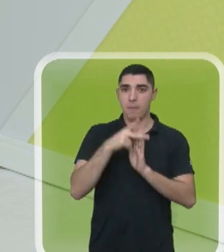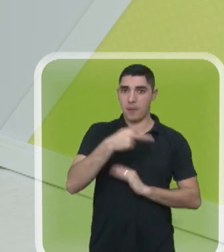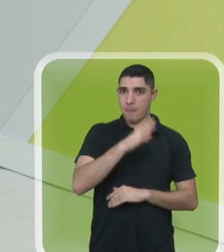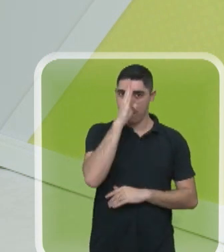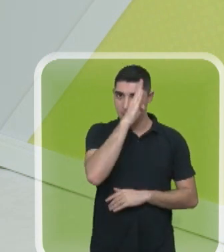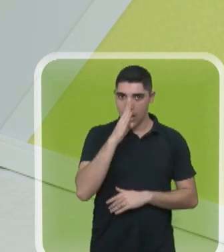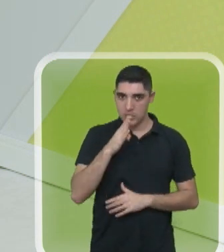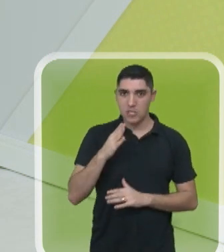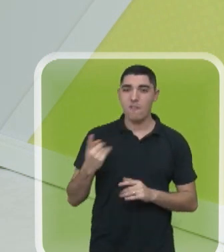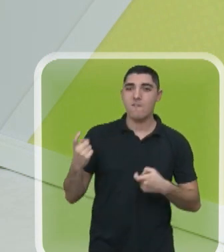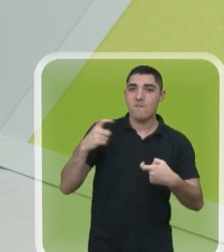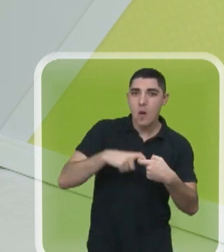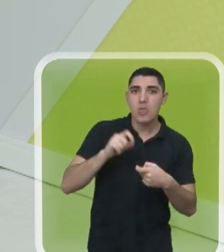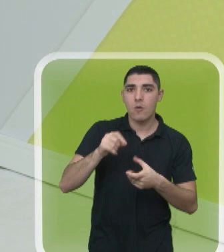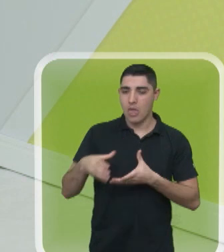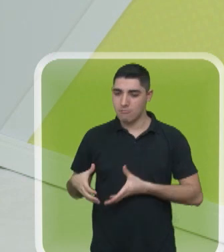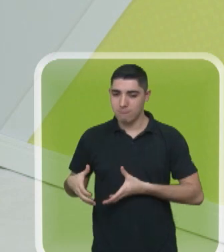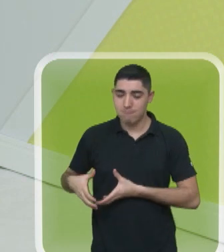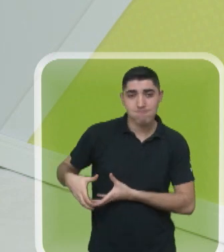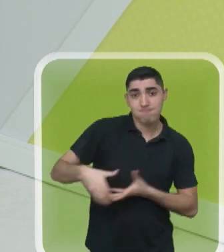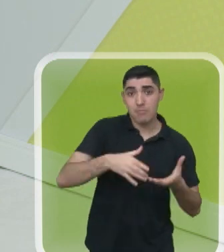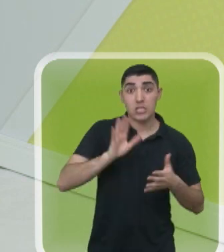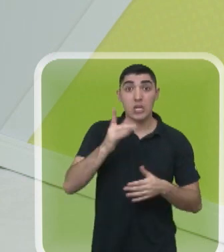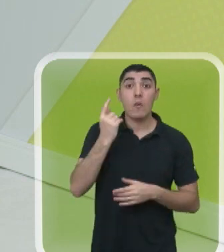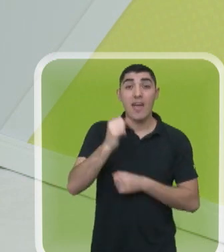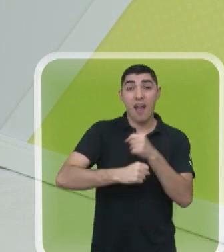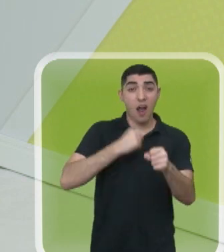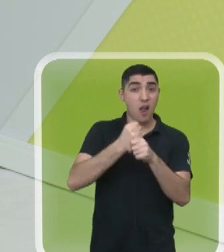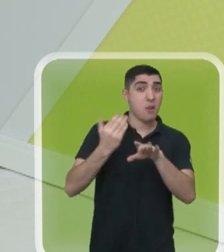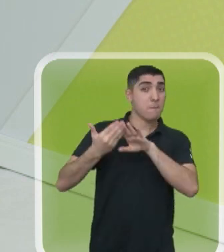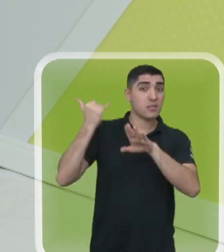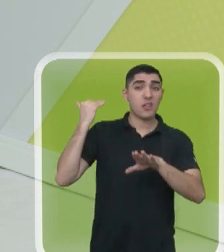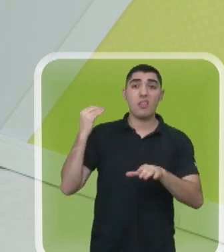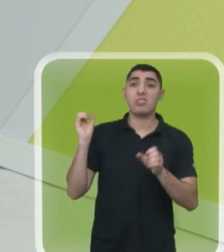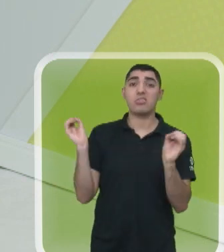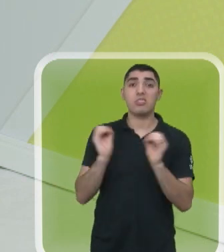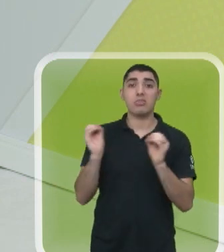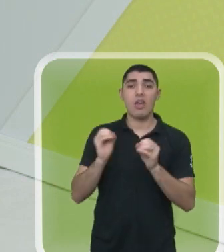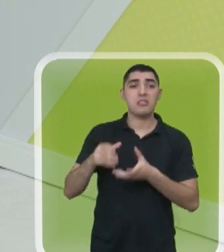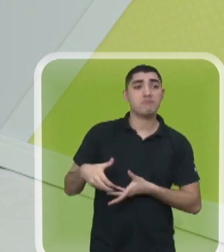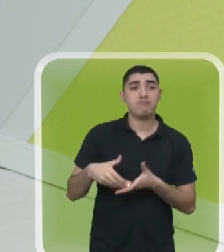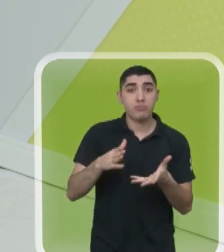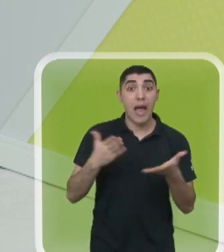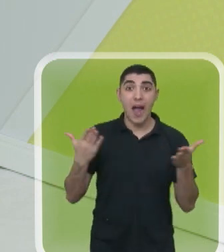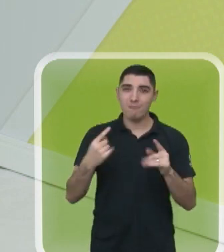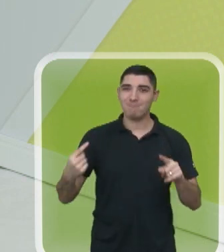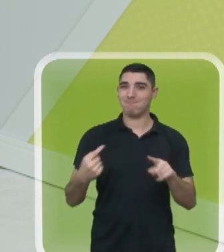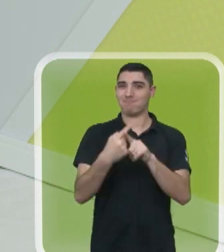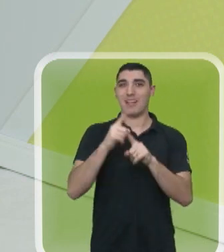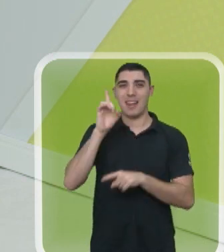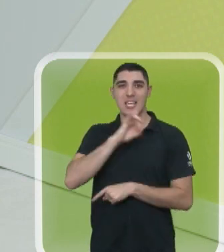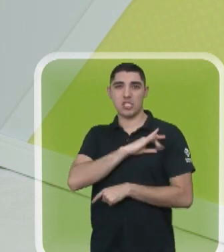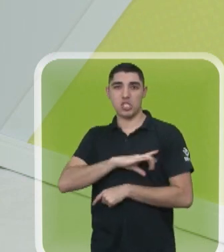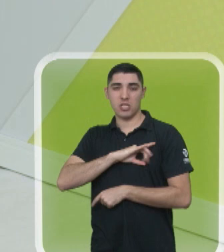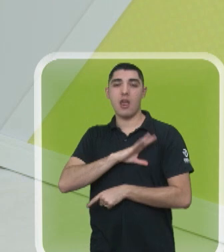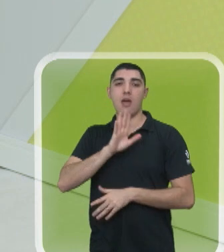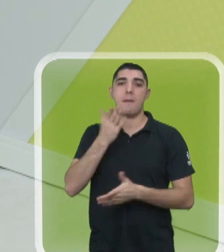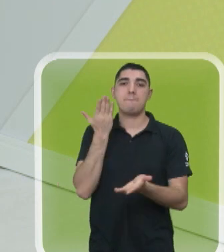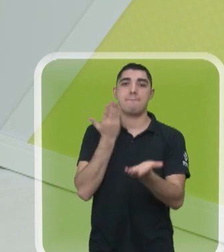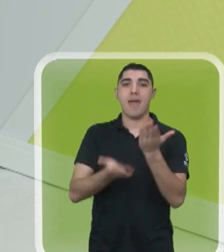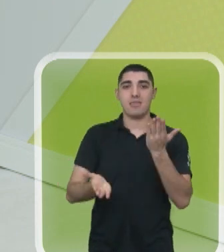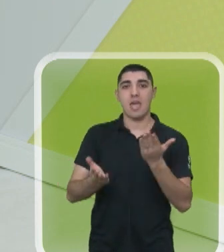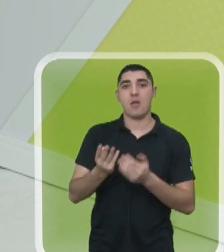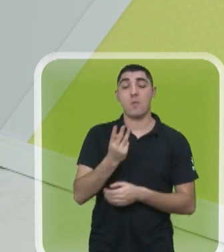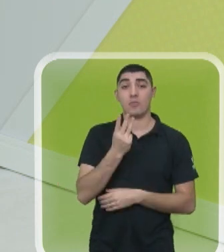aos gramados. A seleção não atuava desde o ano passado. E na partida de ontem, realizada em Santiago, o Brasil acabou derrotado pelo placar